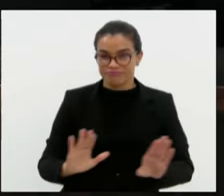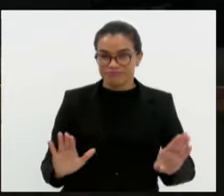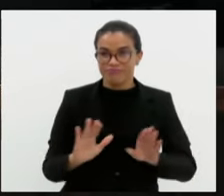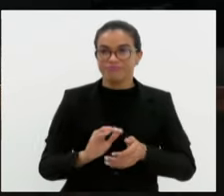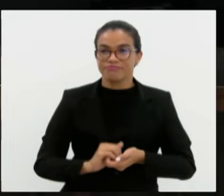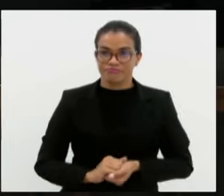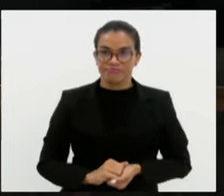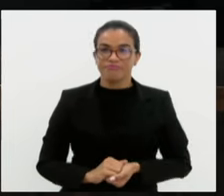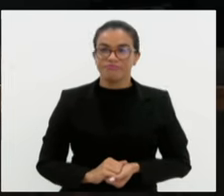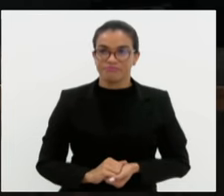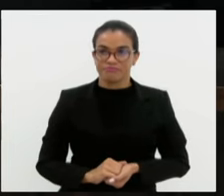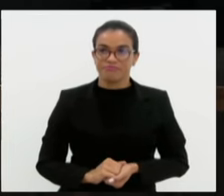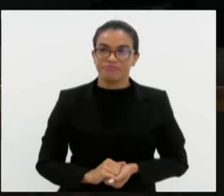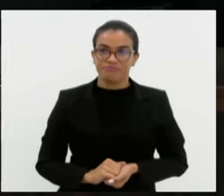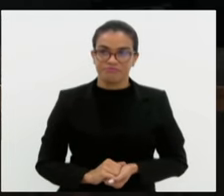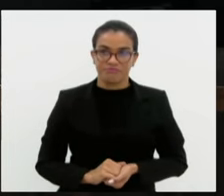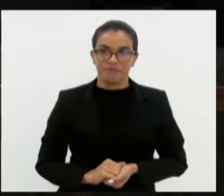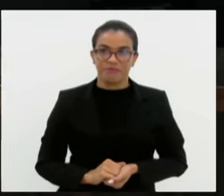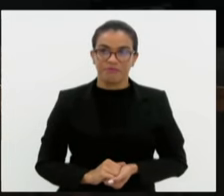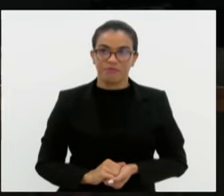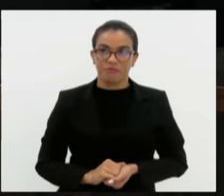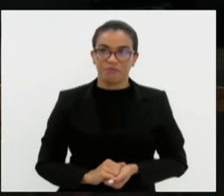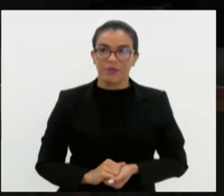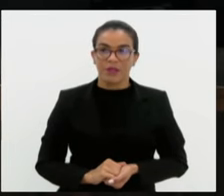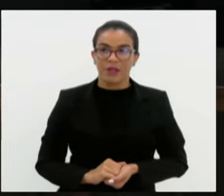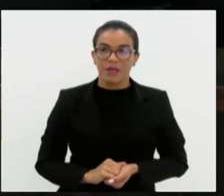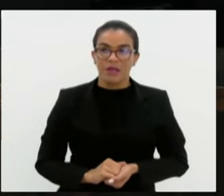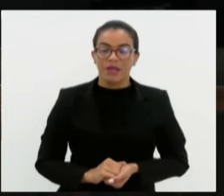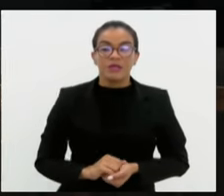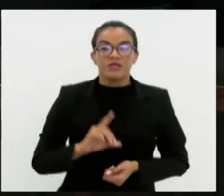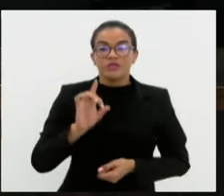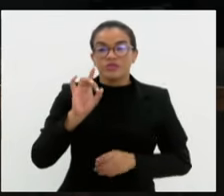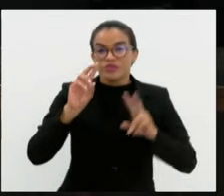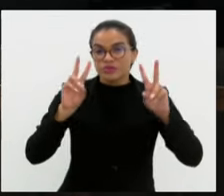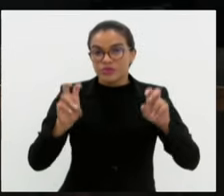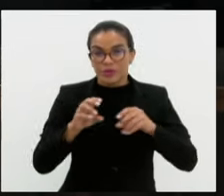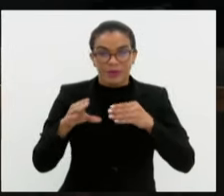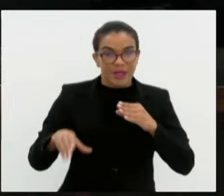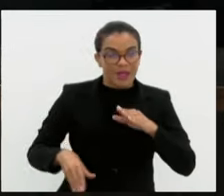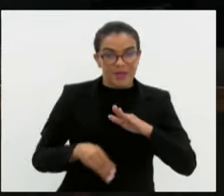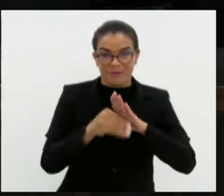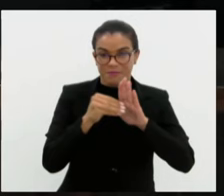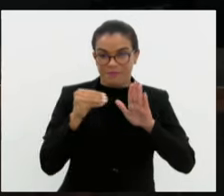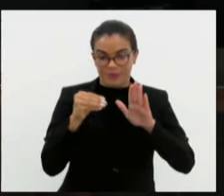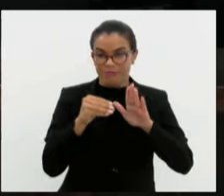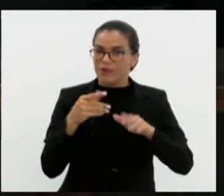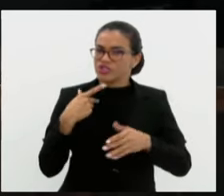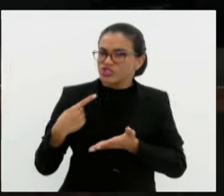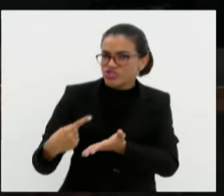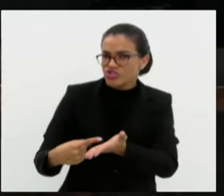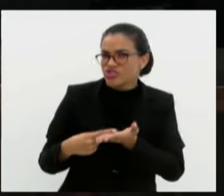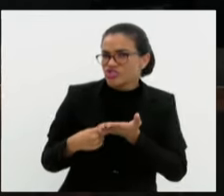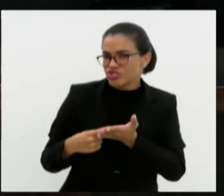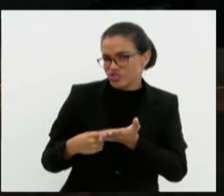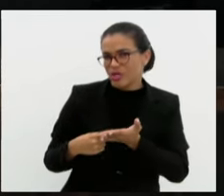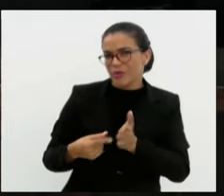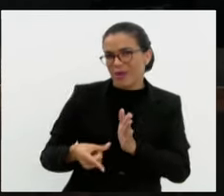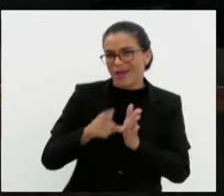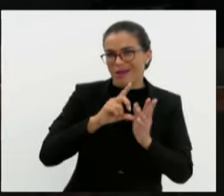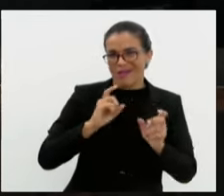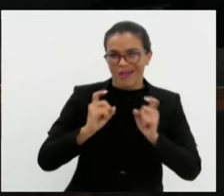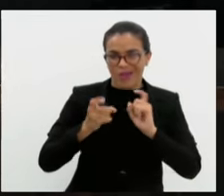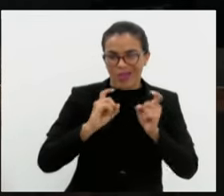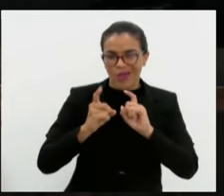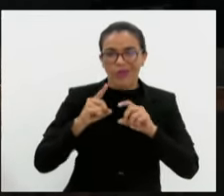fazer porque foi quem aventou aqui a questão da emenda no início, mas conforme a gente acordou lá na reunião